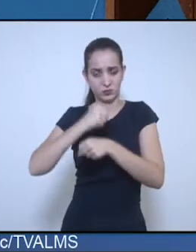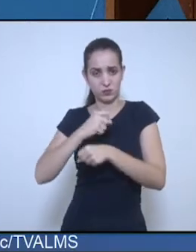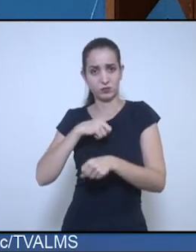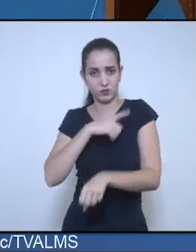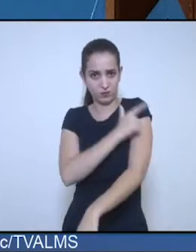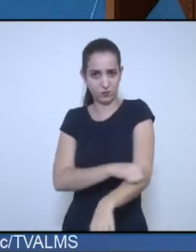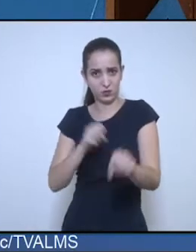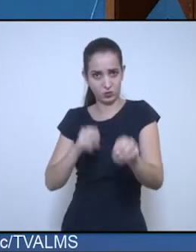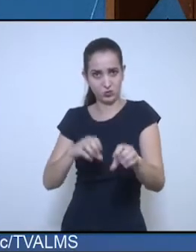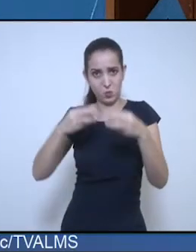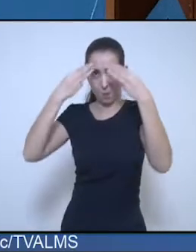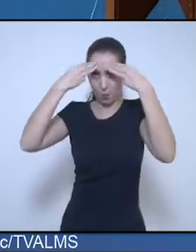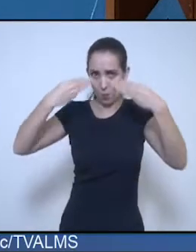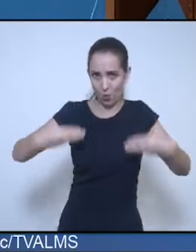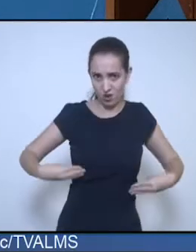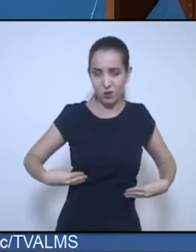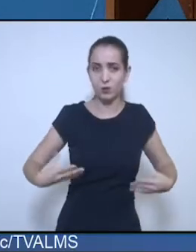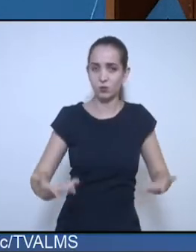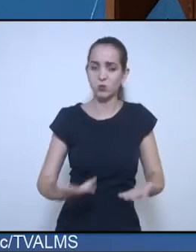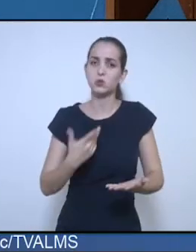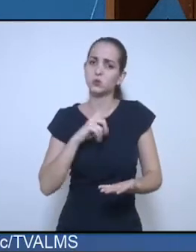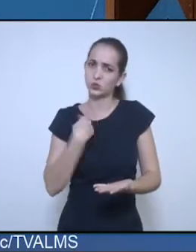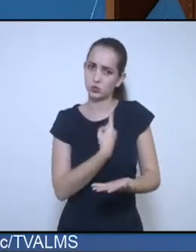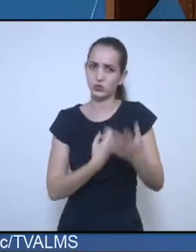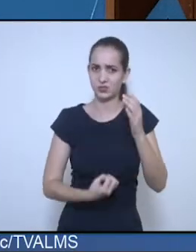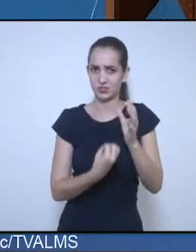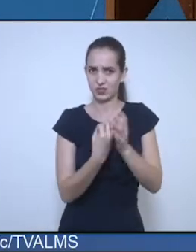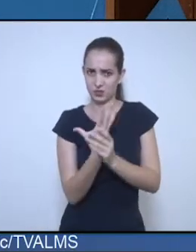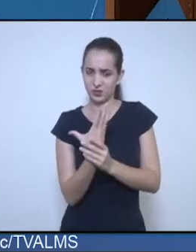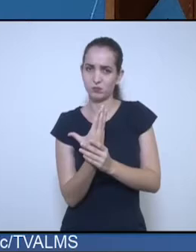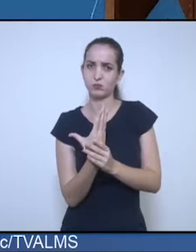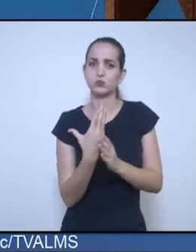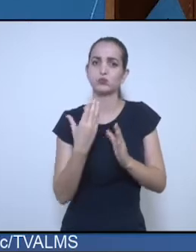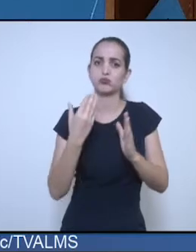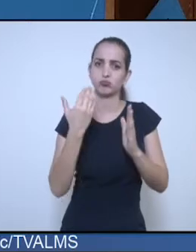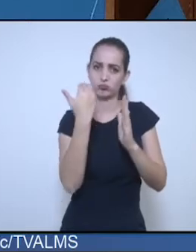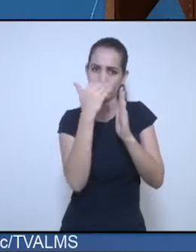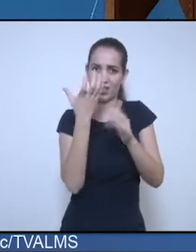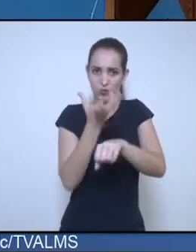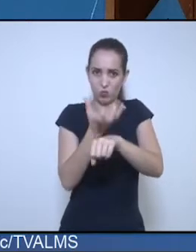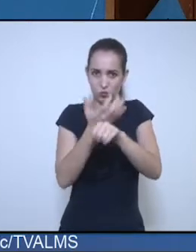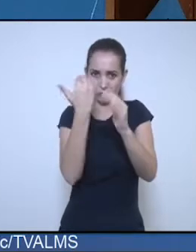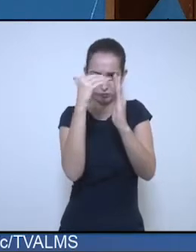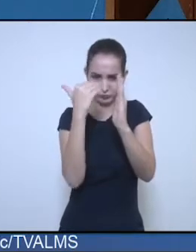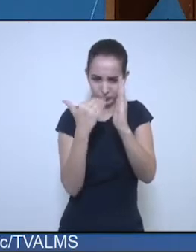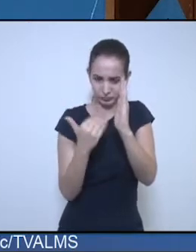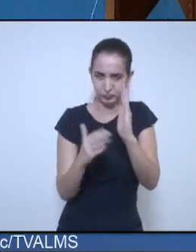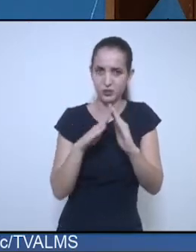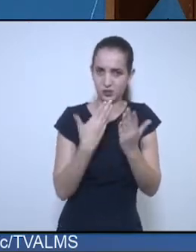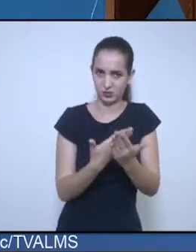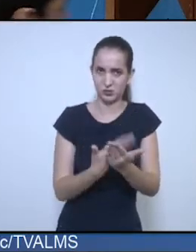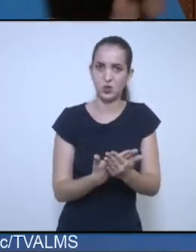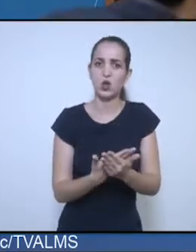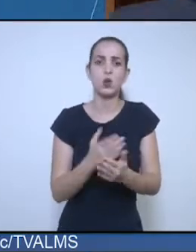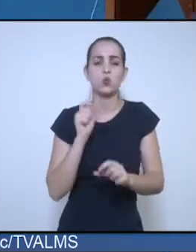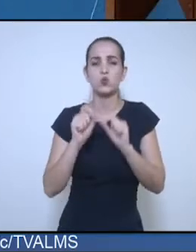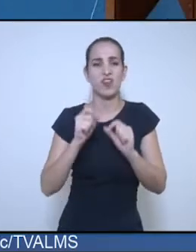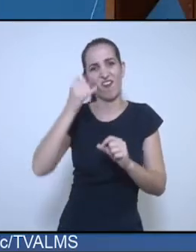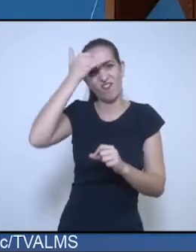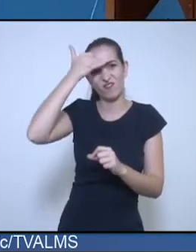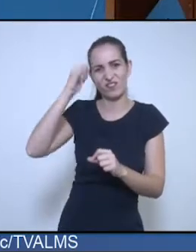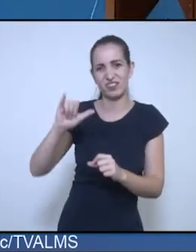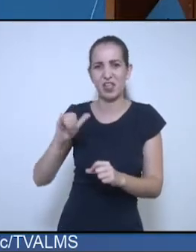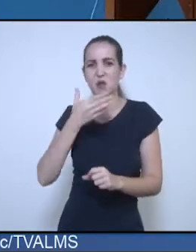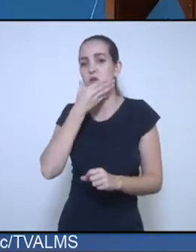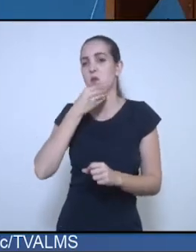e cívica, nós tenhamos no currículo escolar trabalhado essa questão da cultura machista, que